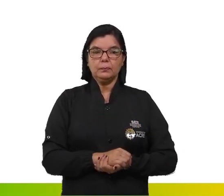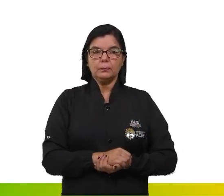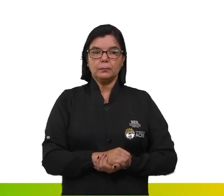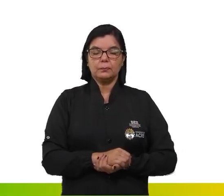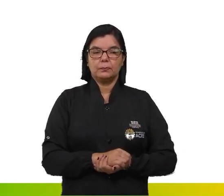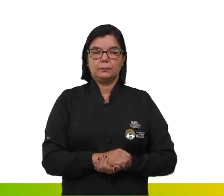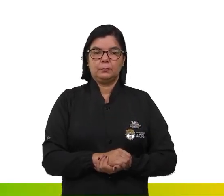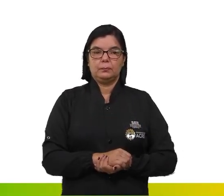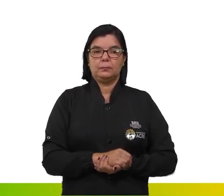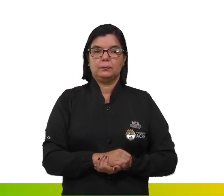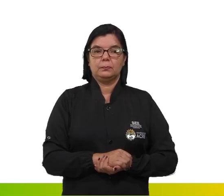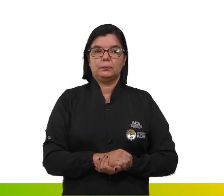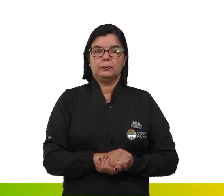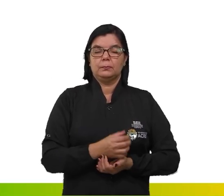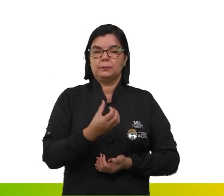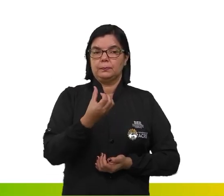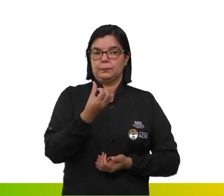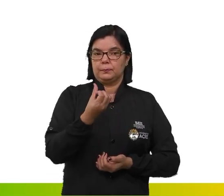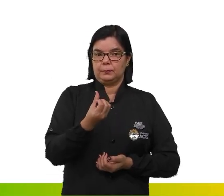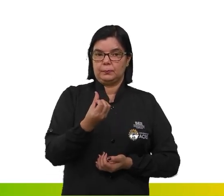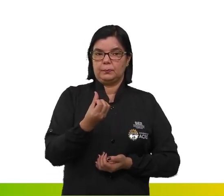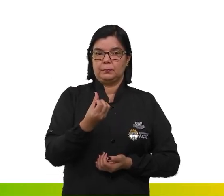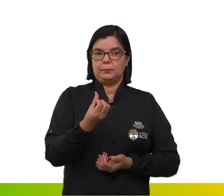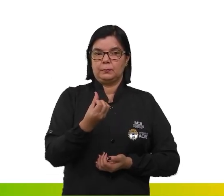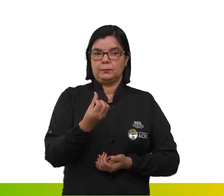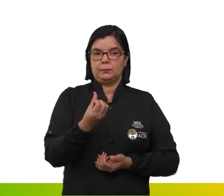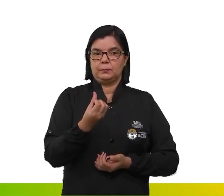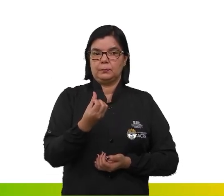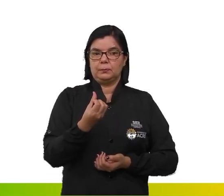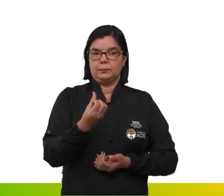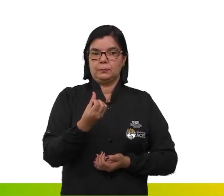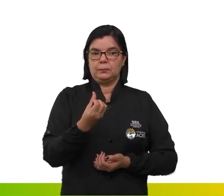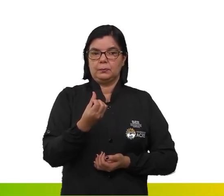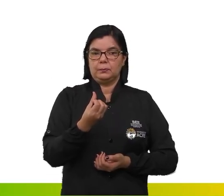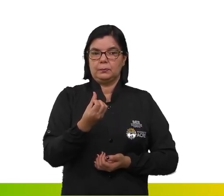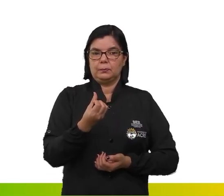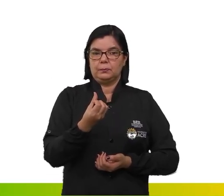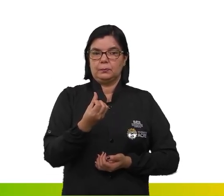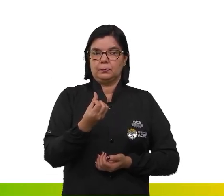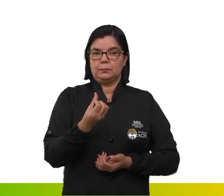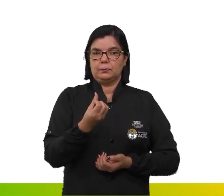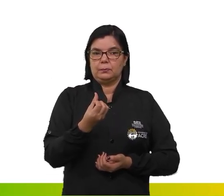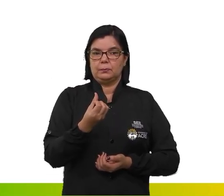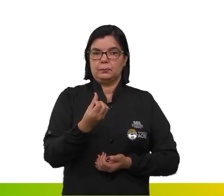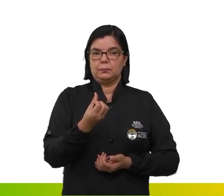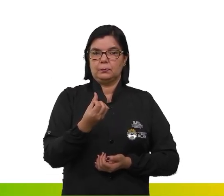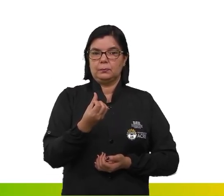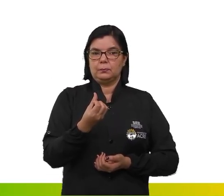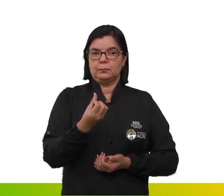pegar 6, o primeiro terreno,